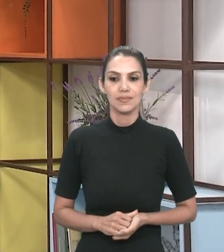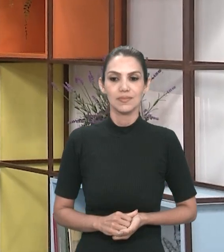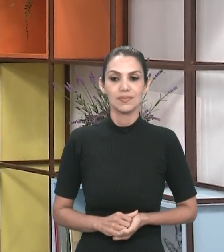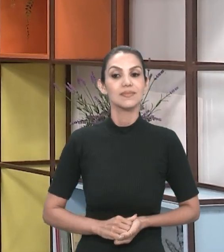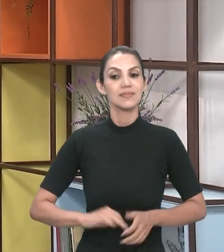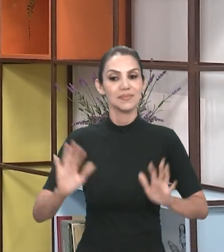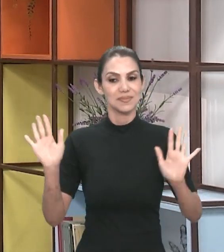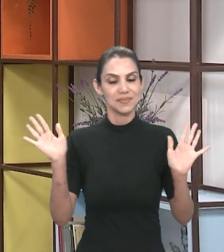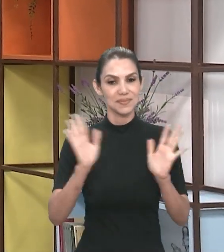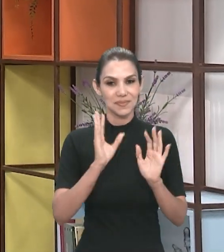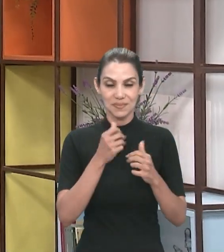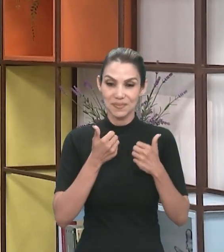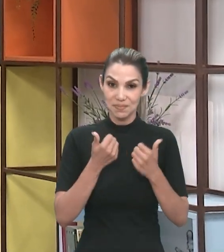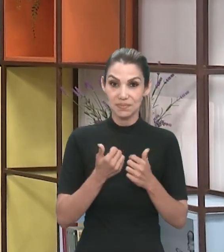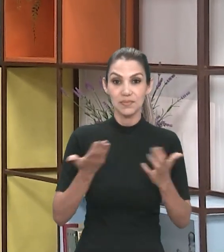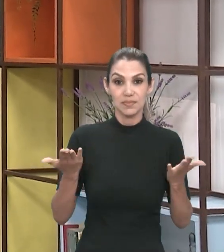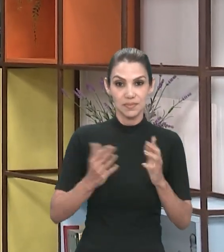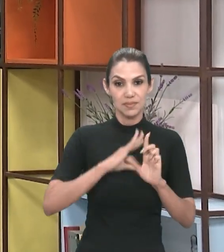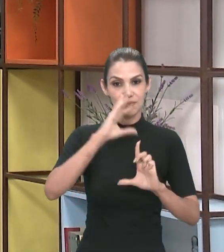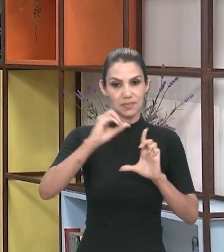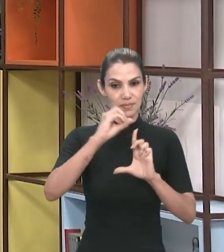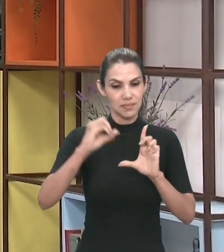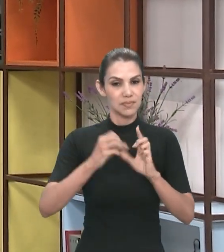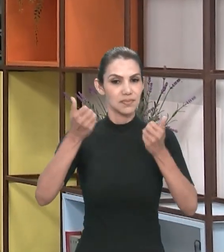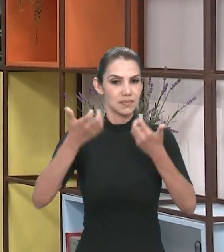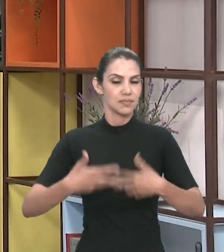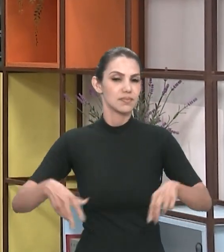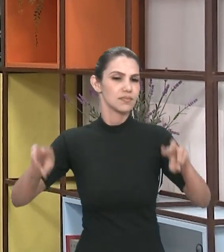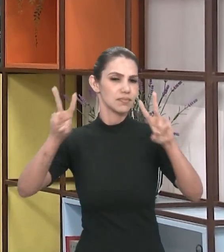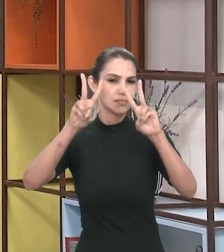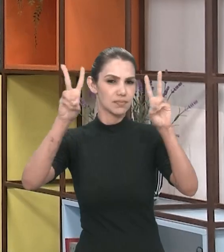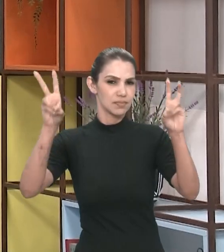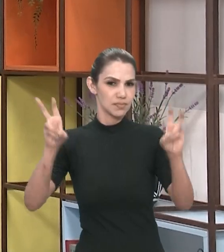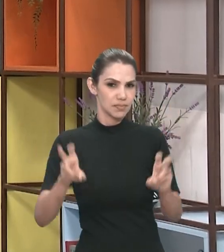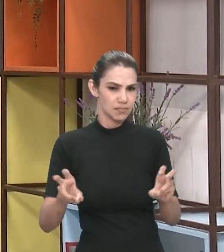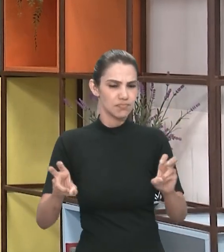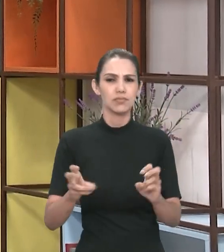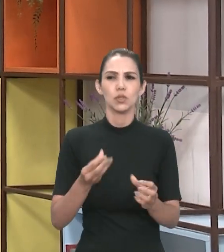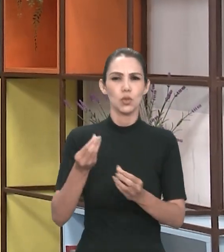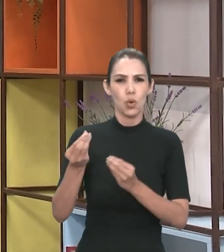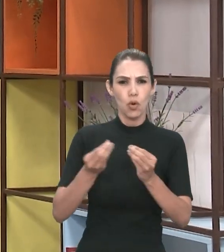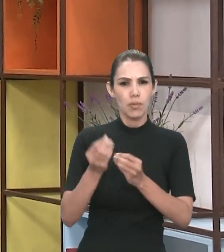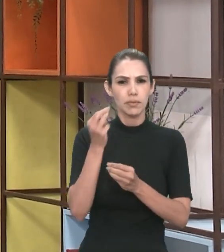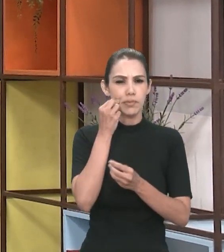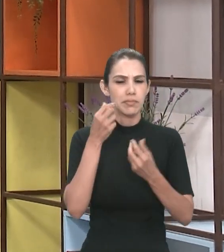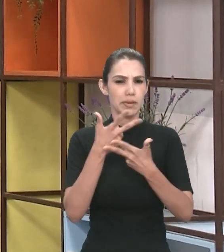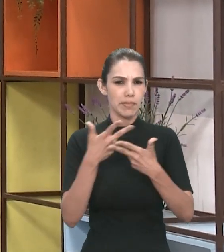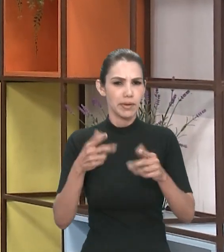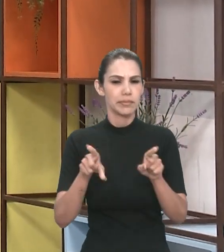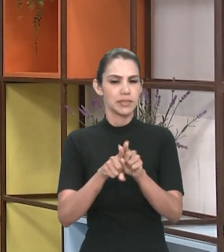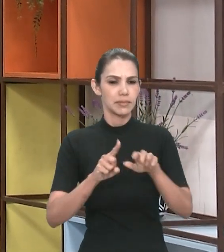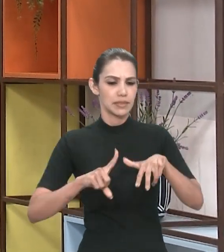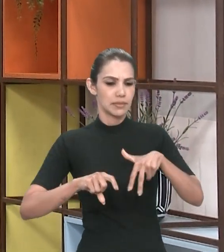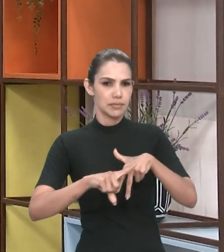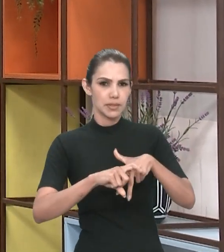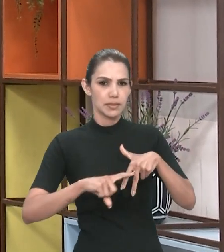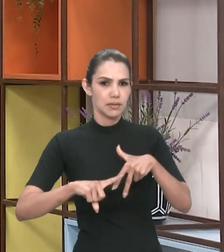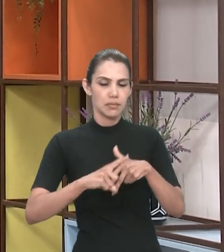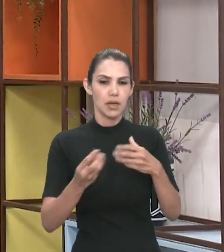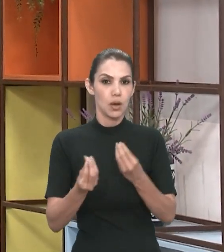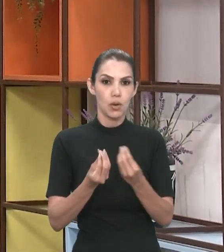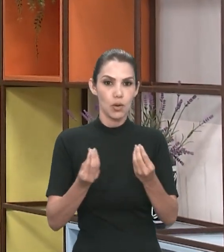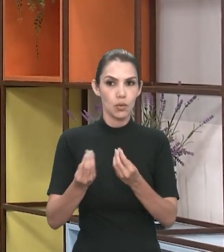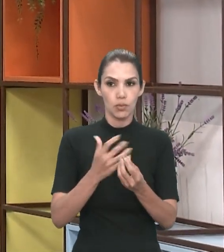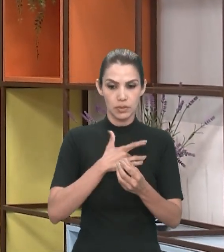Oi pessoal, tudo bem? No Mundo UFG de hoje vamos te falar sobre o papel de roedores e parasitas na saúde do